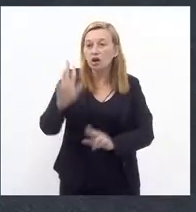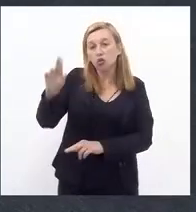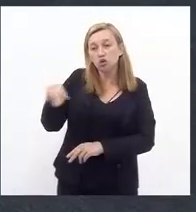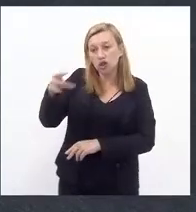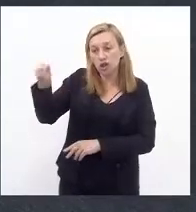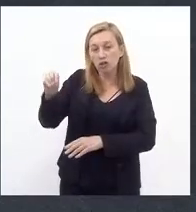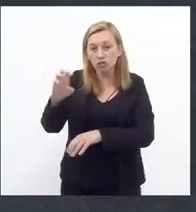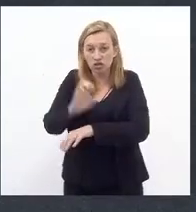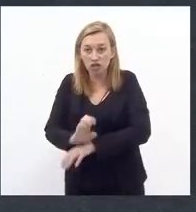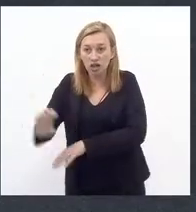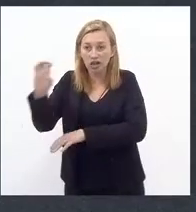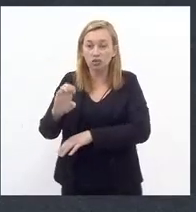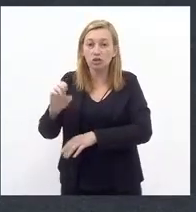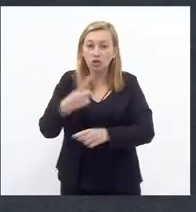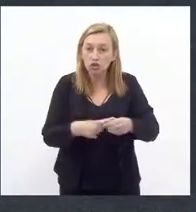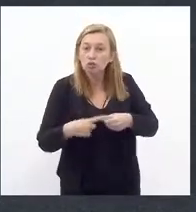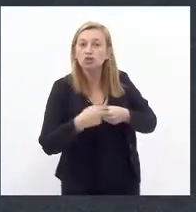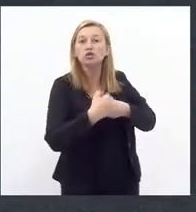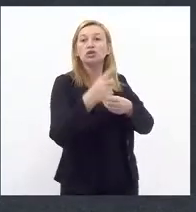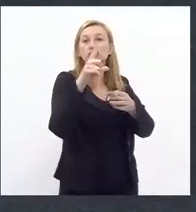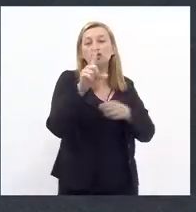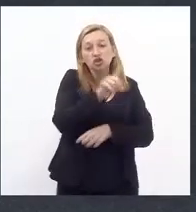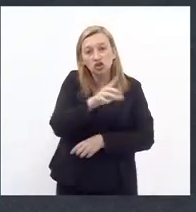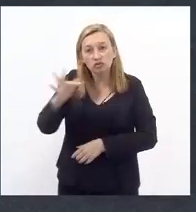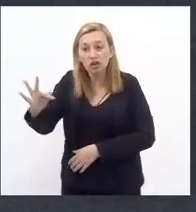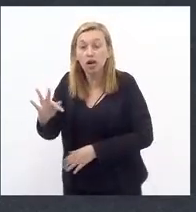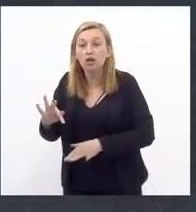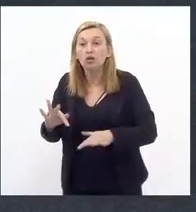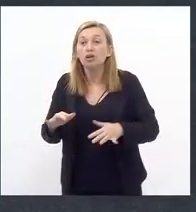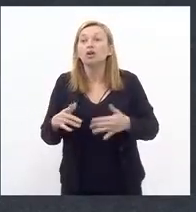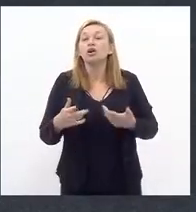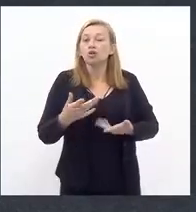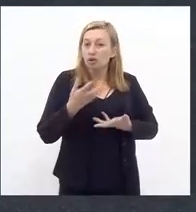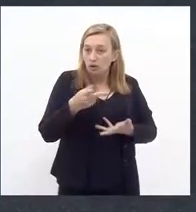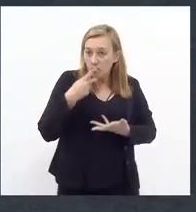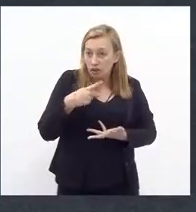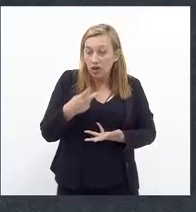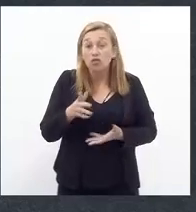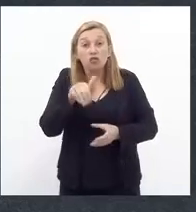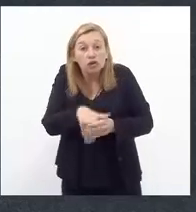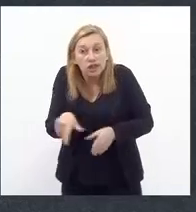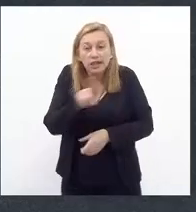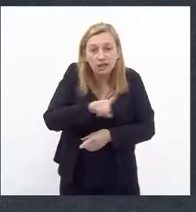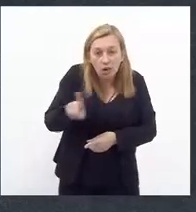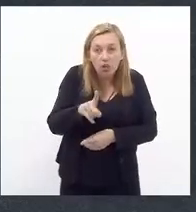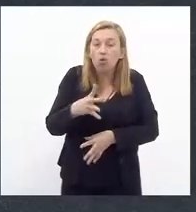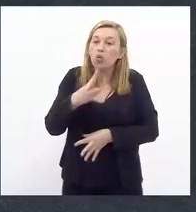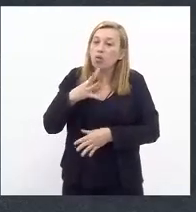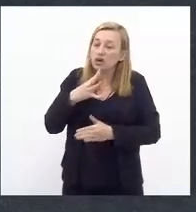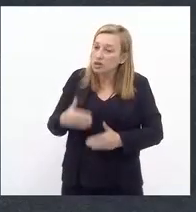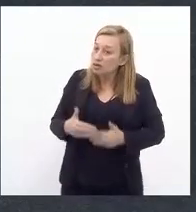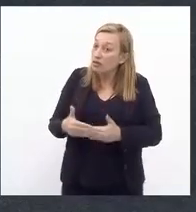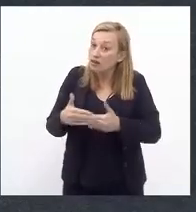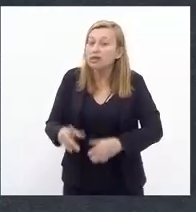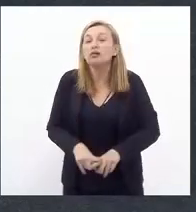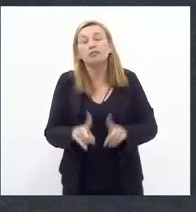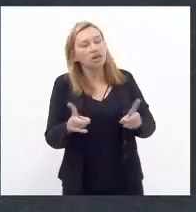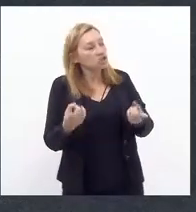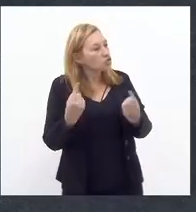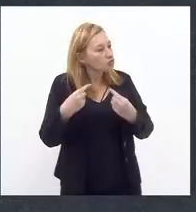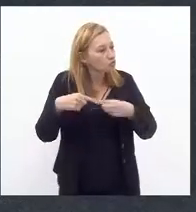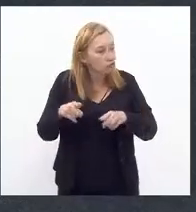a união os estados os municípios eo Distrito Federal portanto é Aposta que fácil botei não reconhecendo avanço produzimos aqui mas